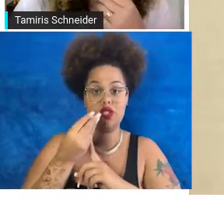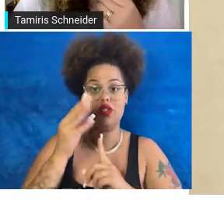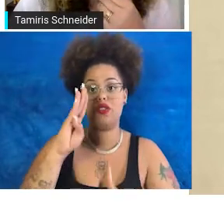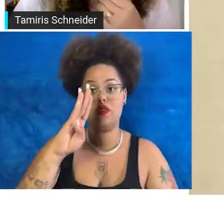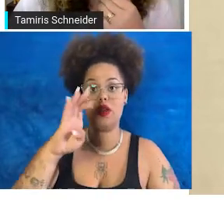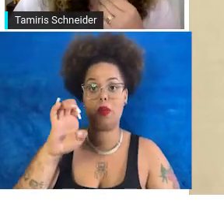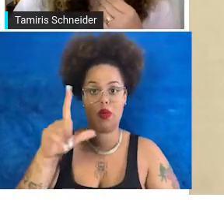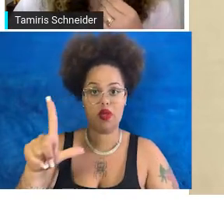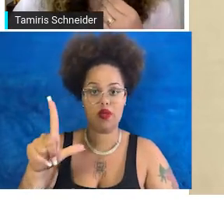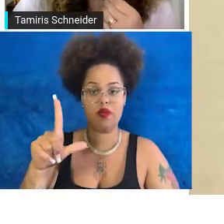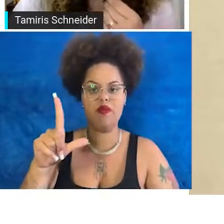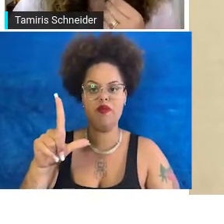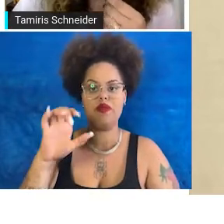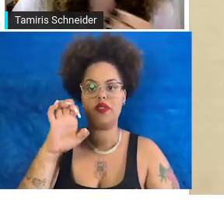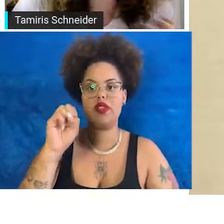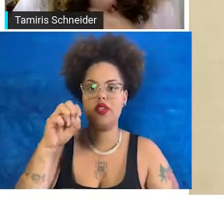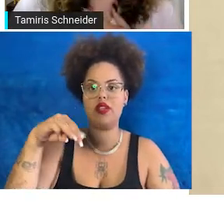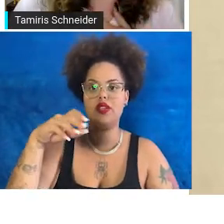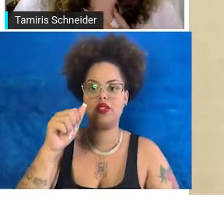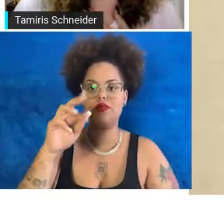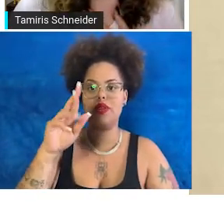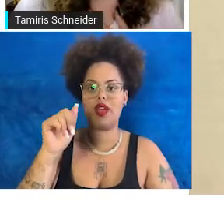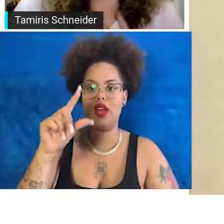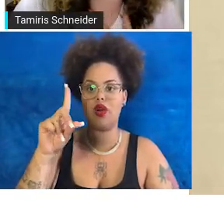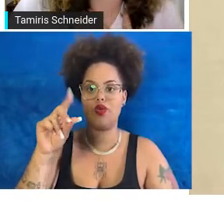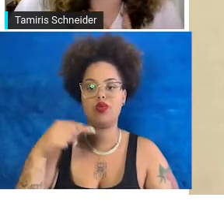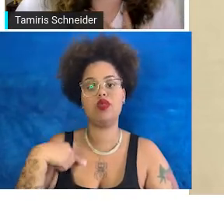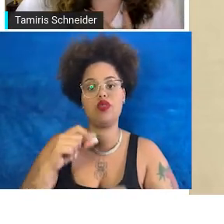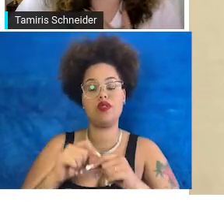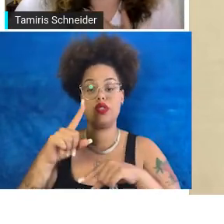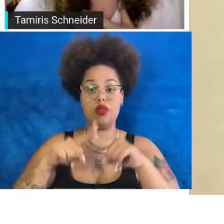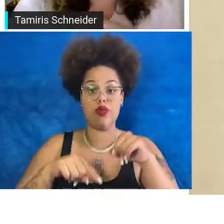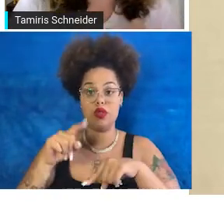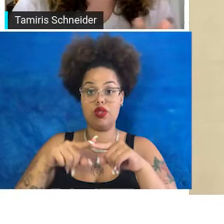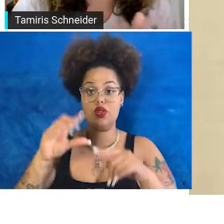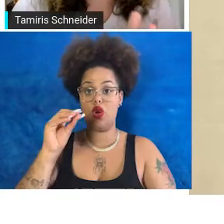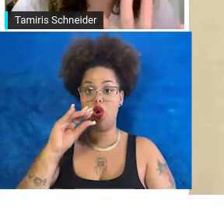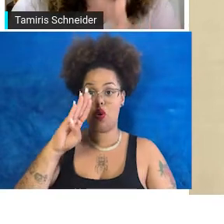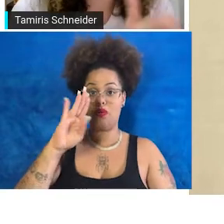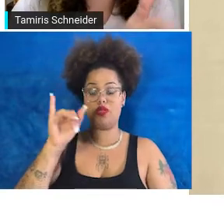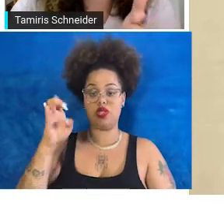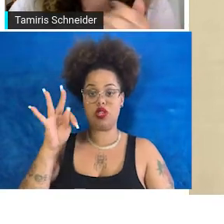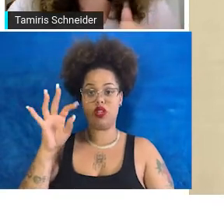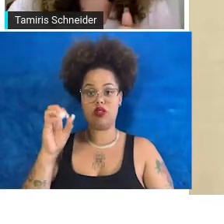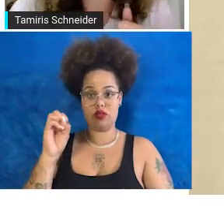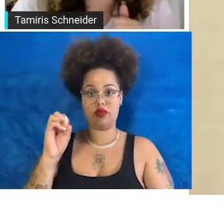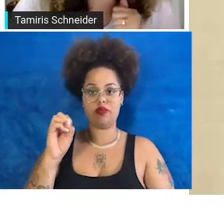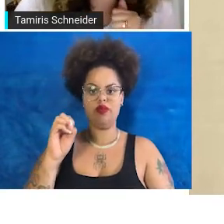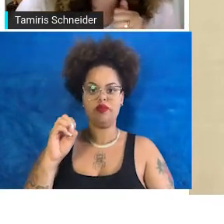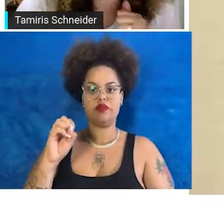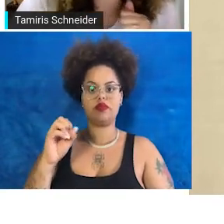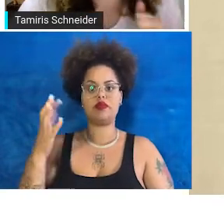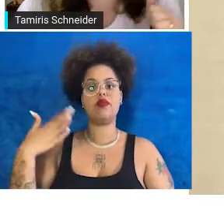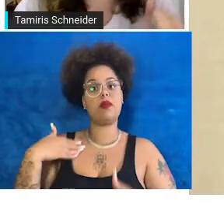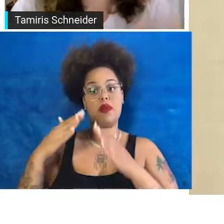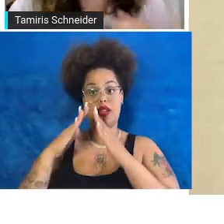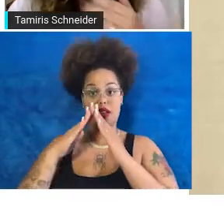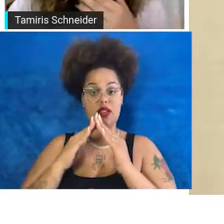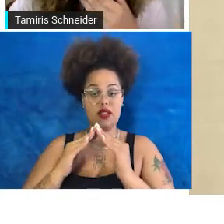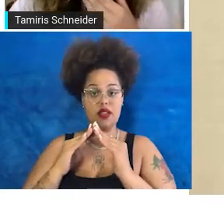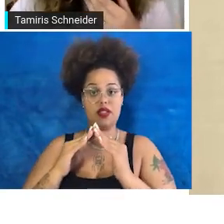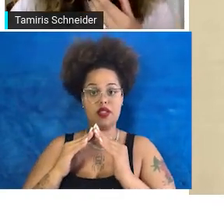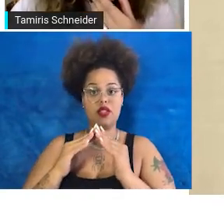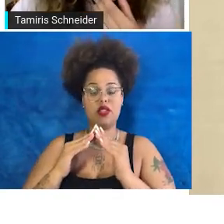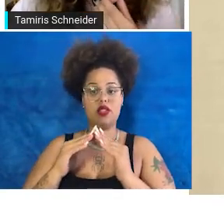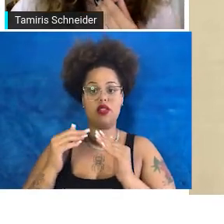Bel Esmeraldo que fez, eu fiz a produção de objetos e props. Então, ali a segunda fotinha foi na minha casa, foi meu